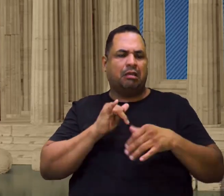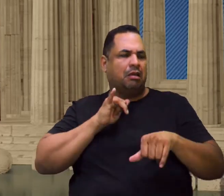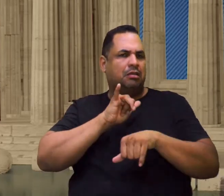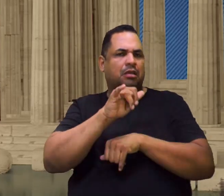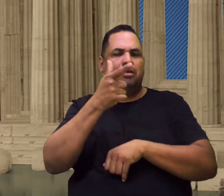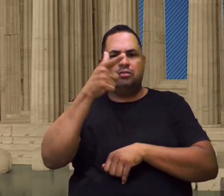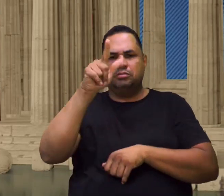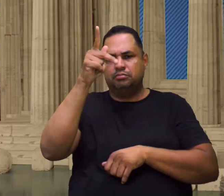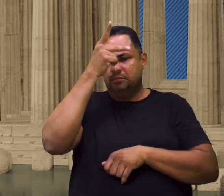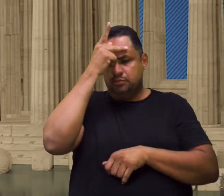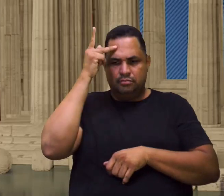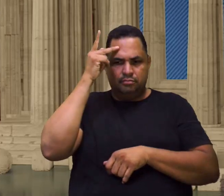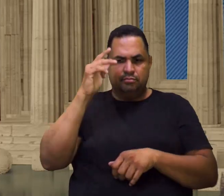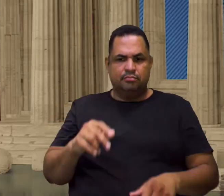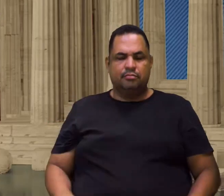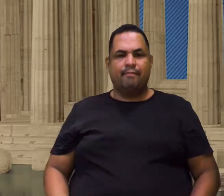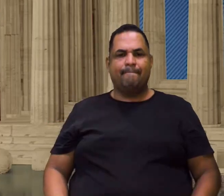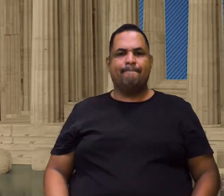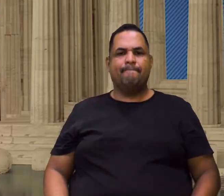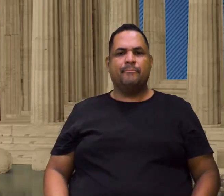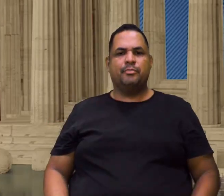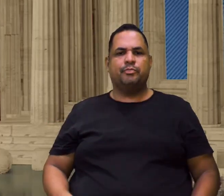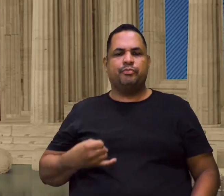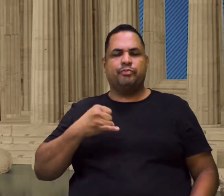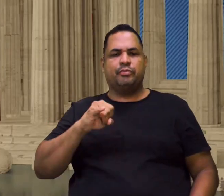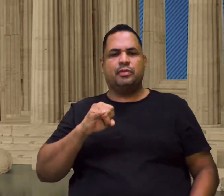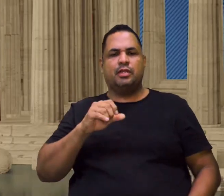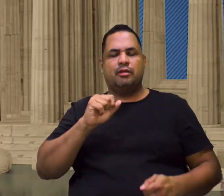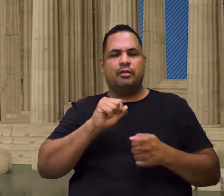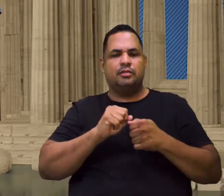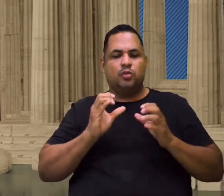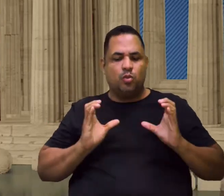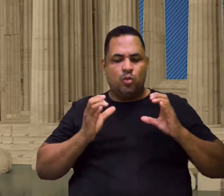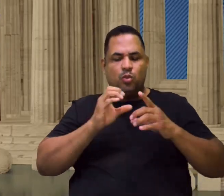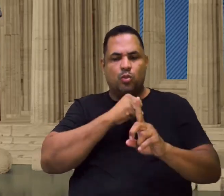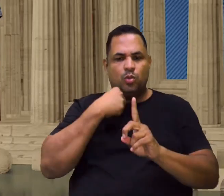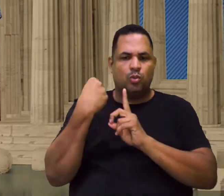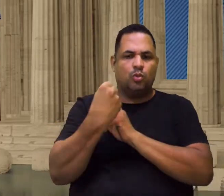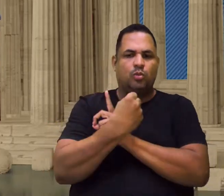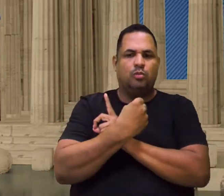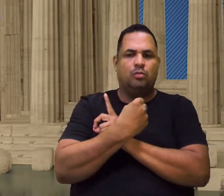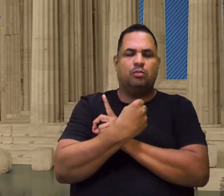próximo, nessa perspectiva. Então, se ele faz o bem para o grupo social ali,